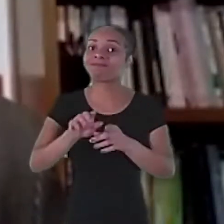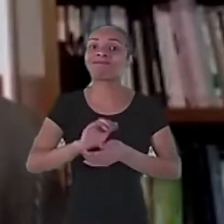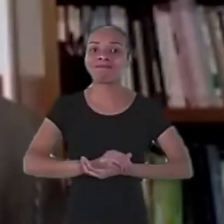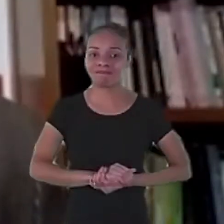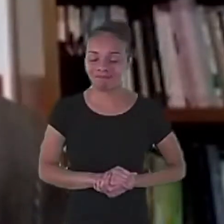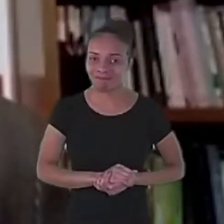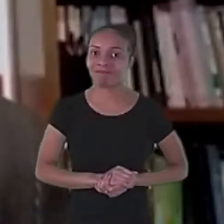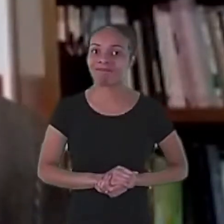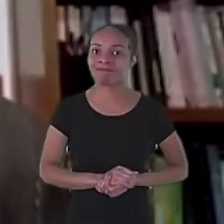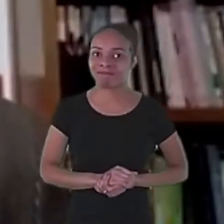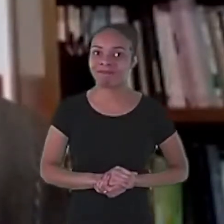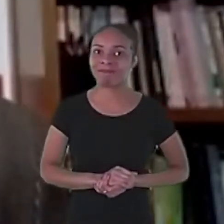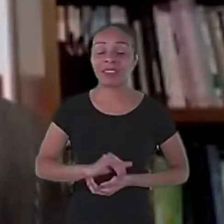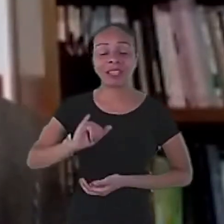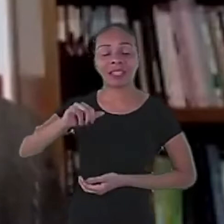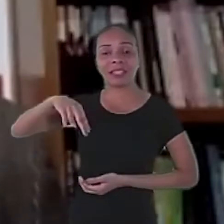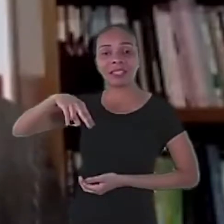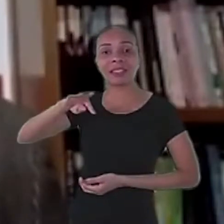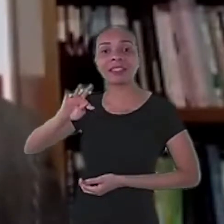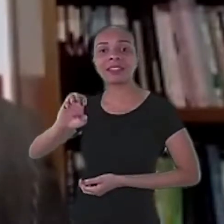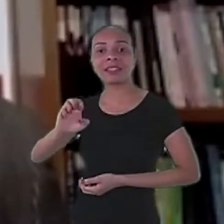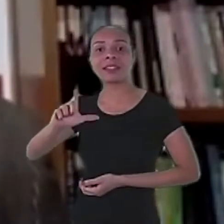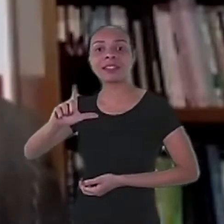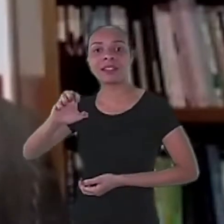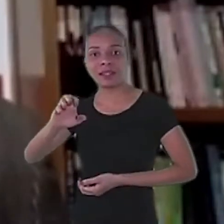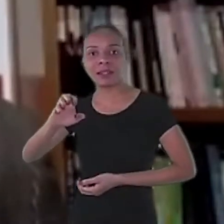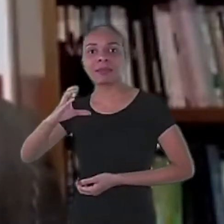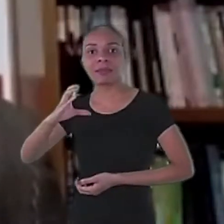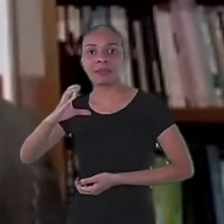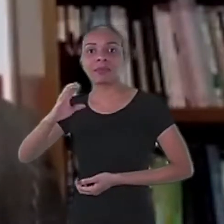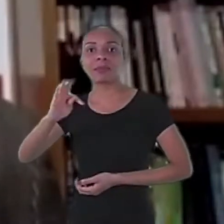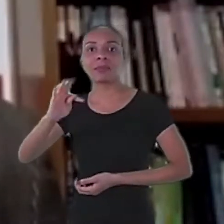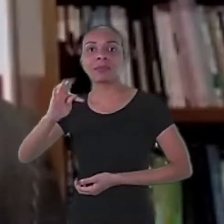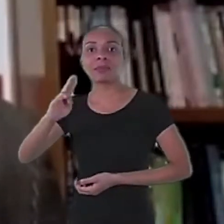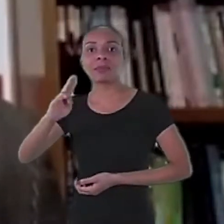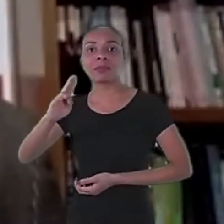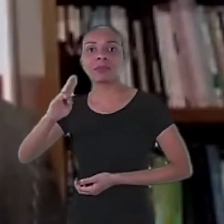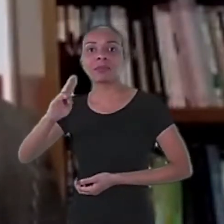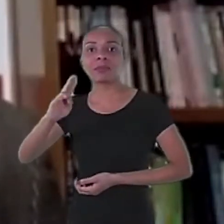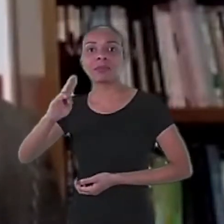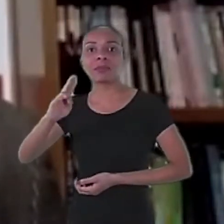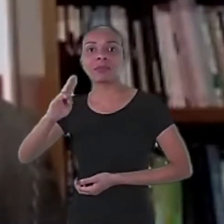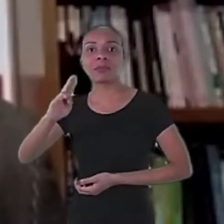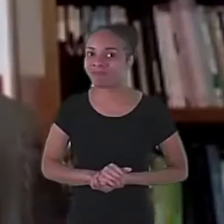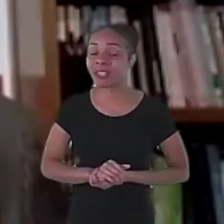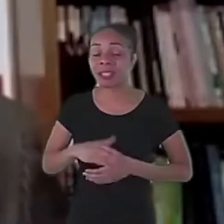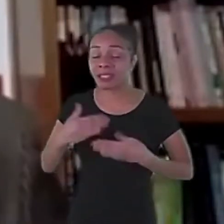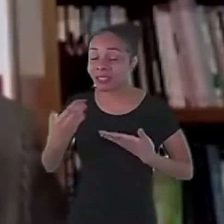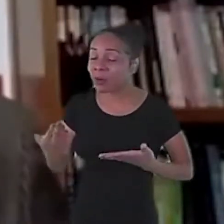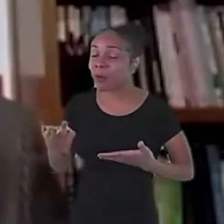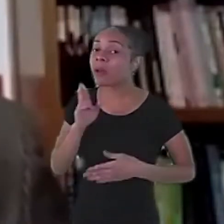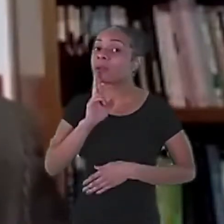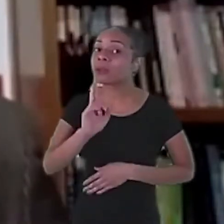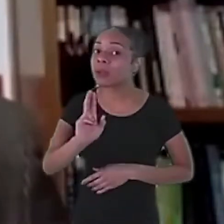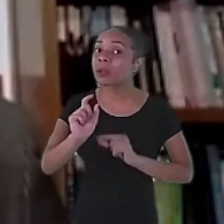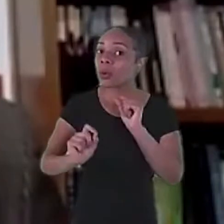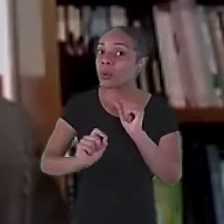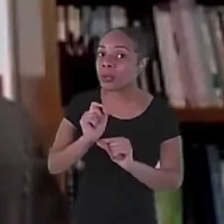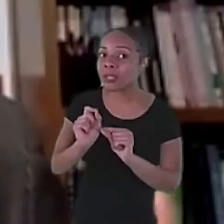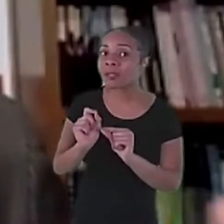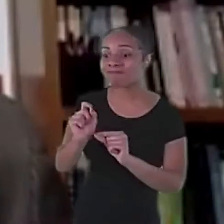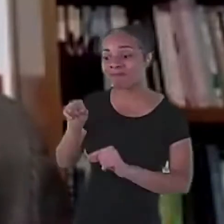o trabalho de Freud foi amplamente comprovado com a emancipação da